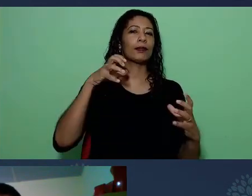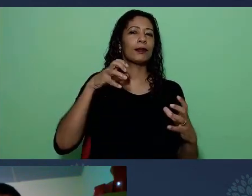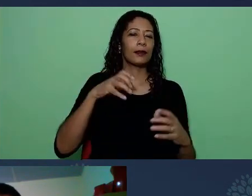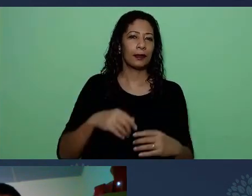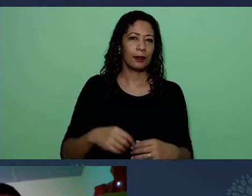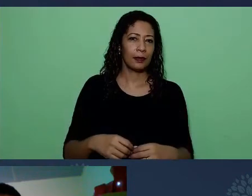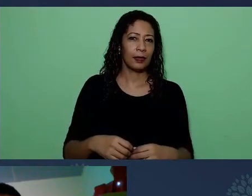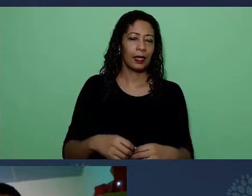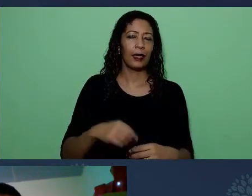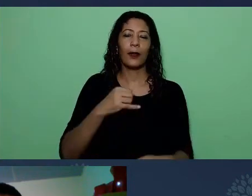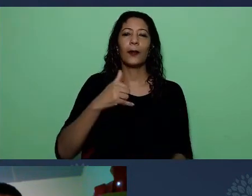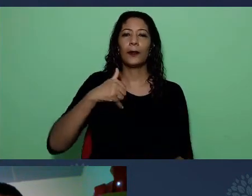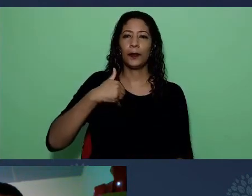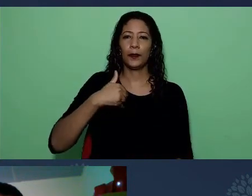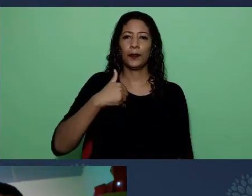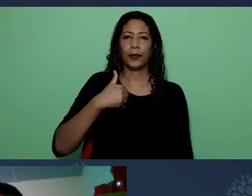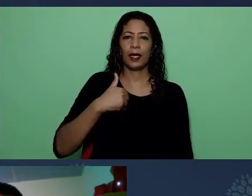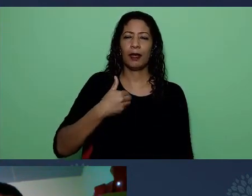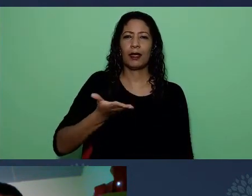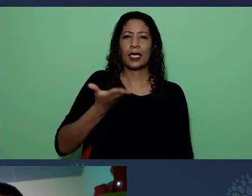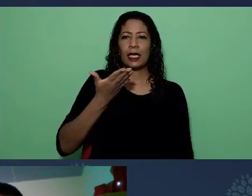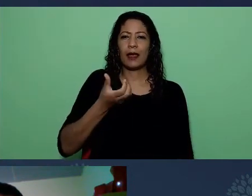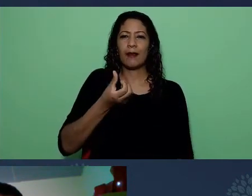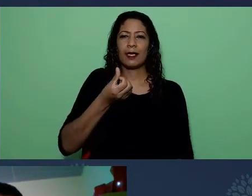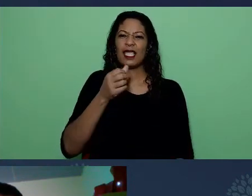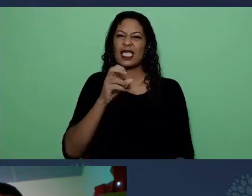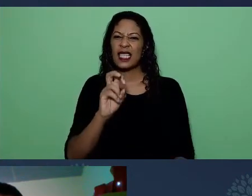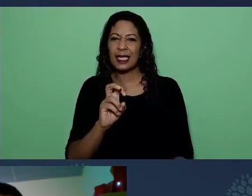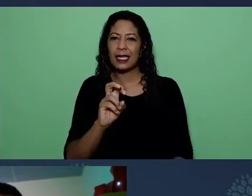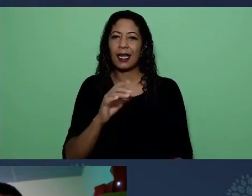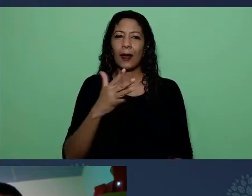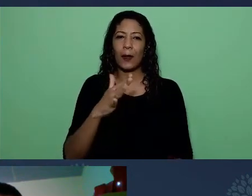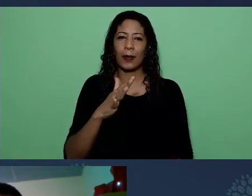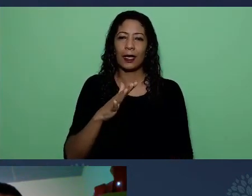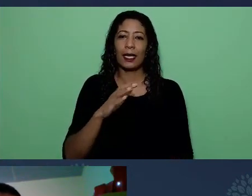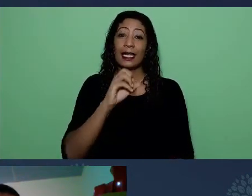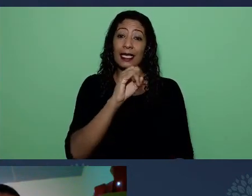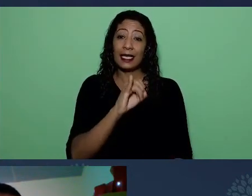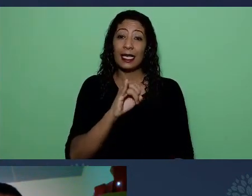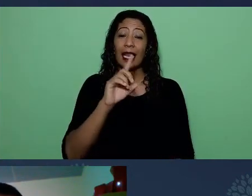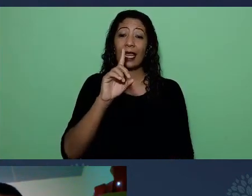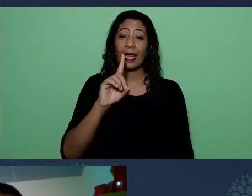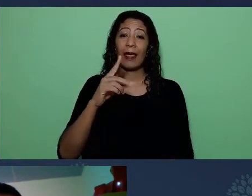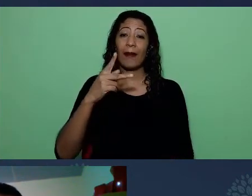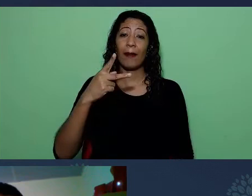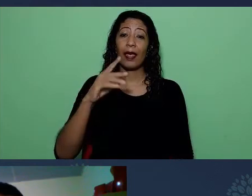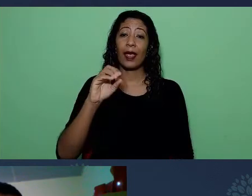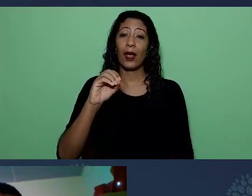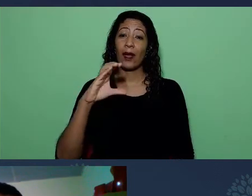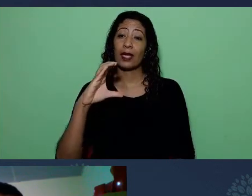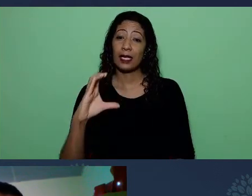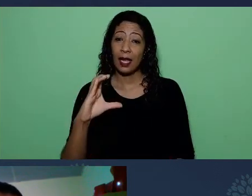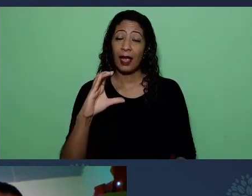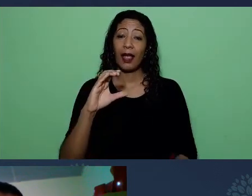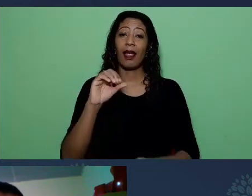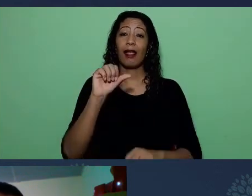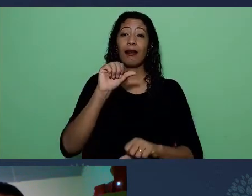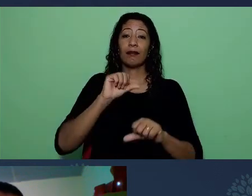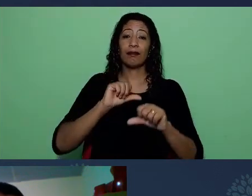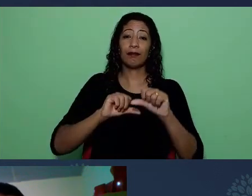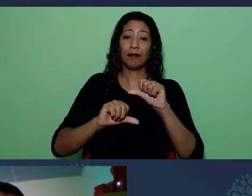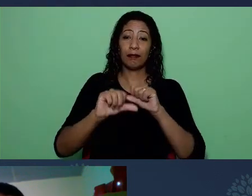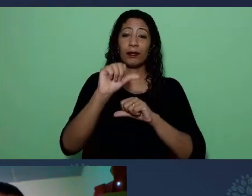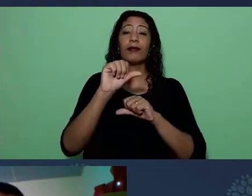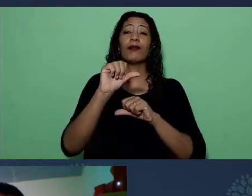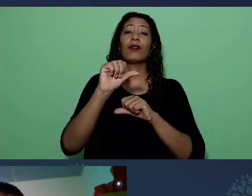adulto acima de 60, 65 anos, se ele tem DPOC ainda, ele tem que voltar a ser criança de novo e usar o